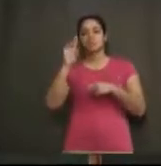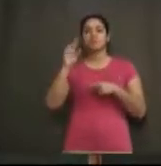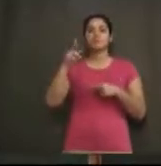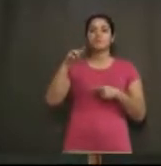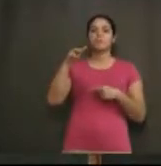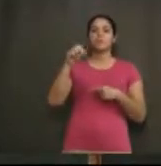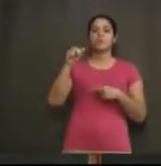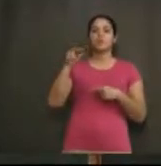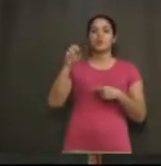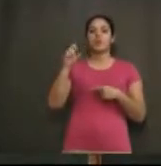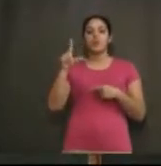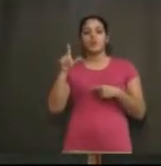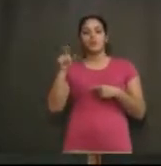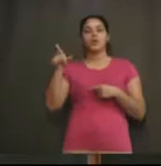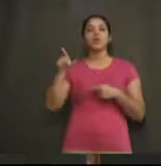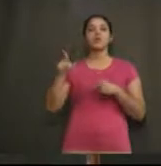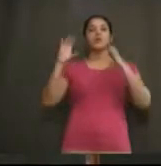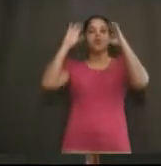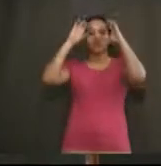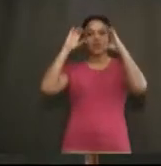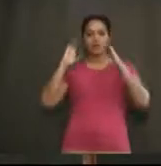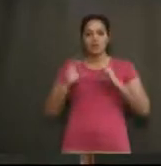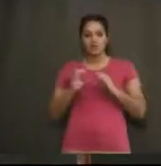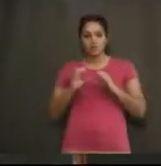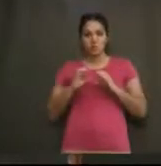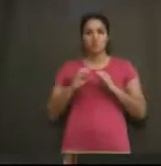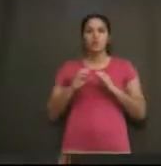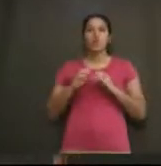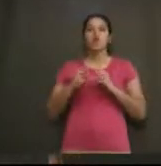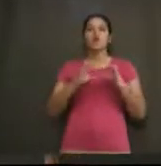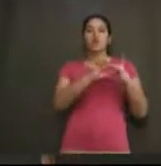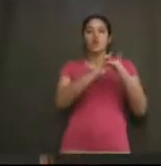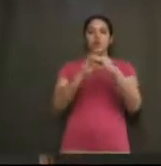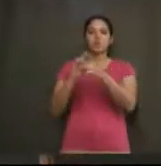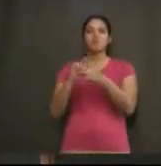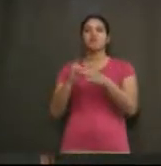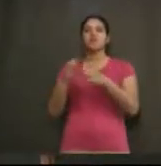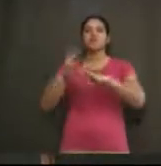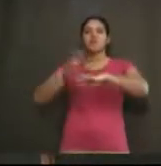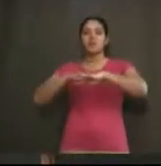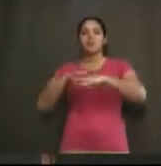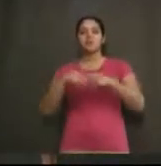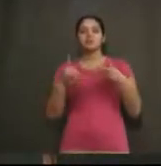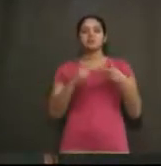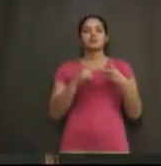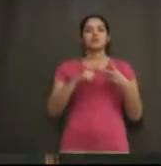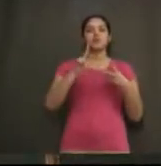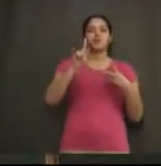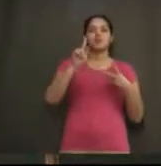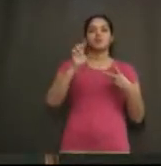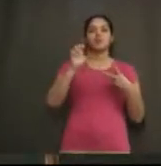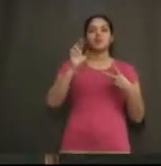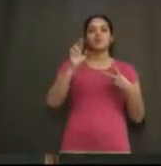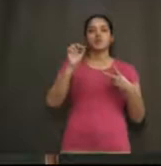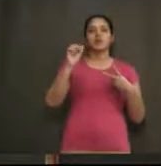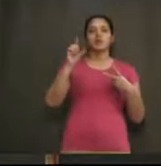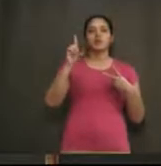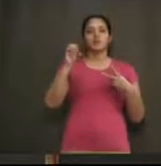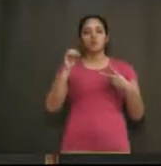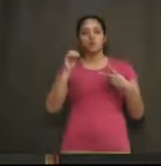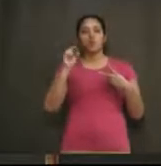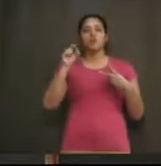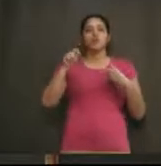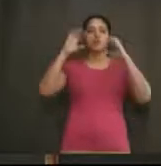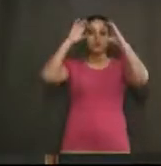coordenador regional da Olimpíada Brasileira de Matemática da Escola Pública, Geraldo Mendes de Araújo, coordenador do Programa de Iniciação Científica da